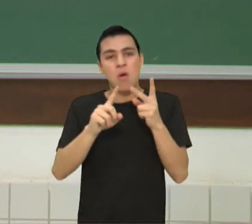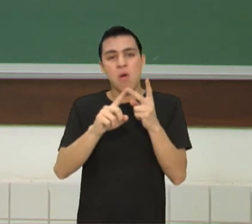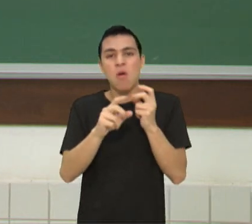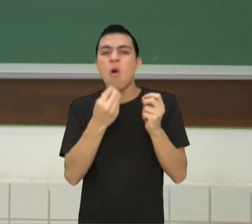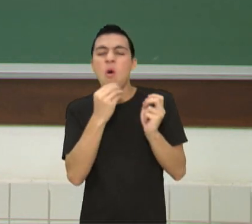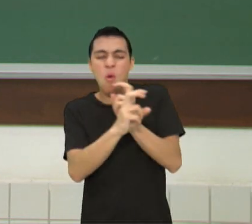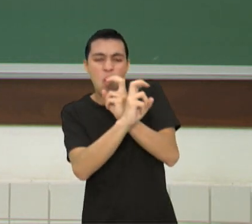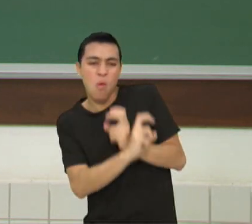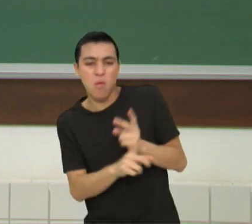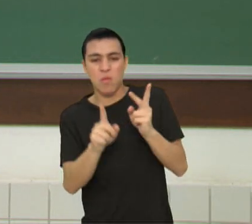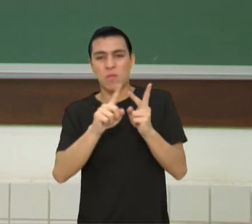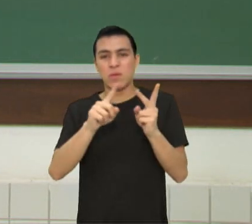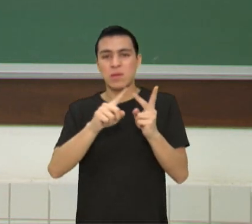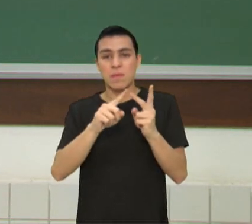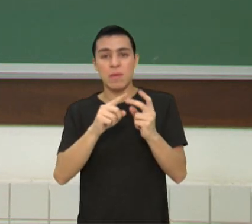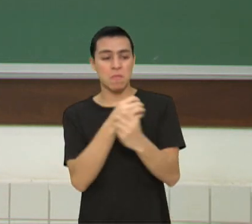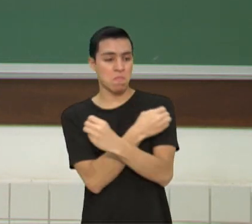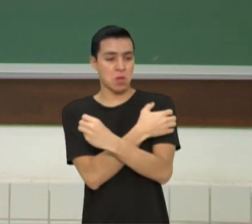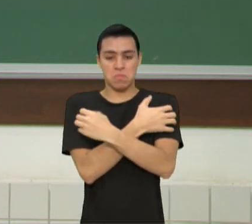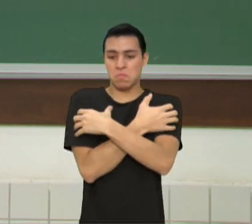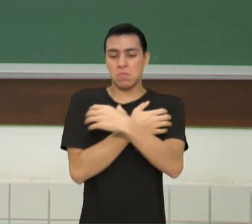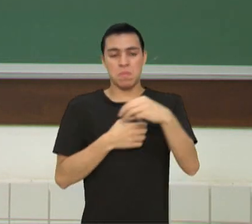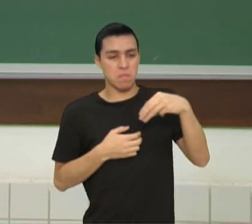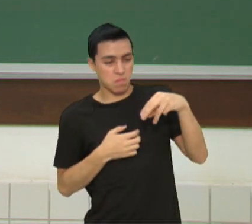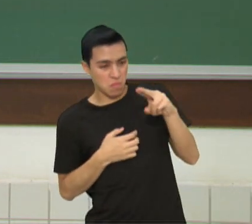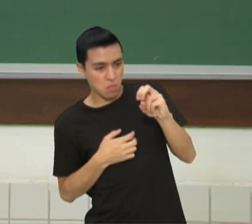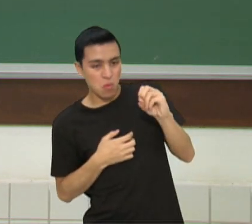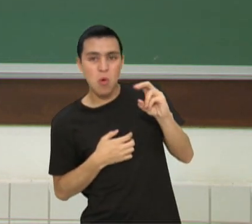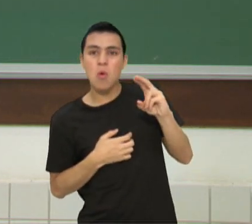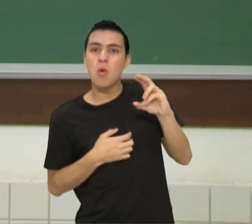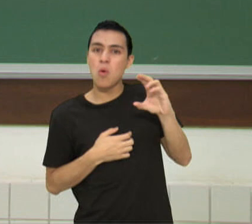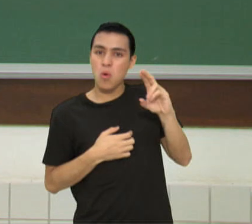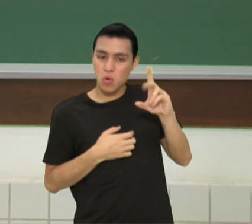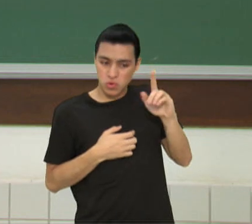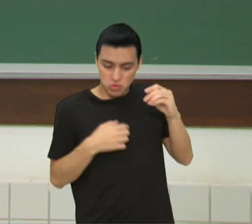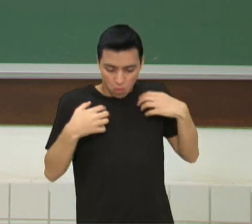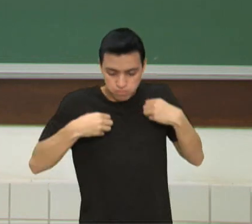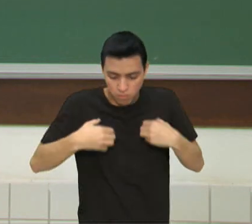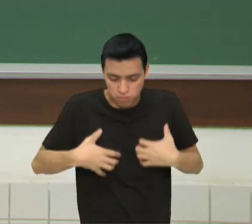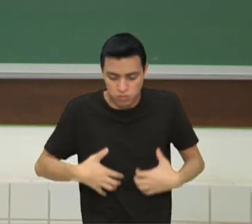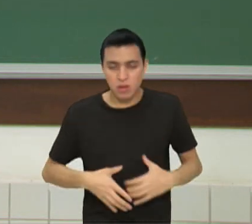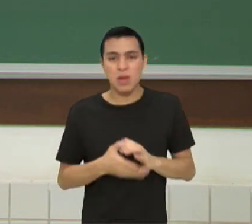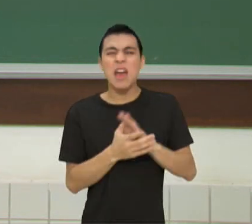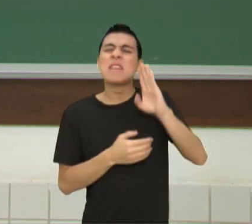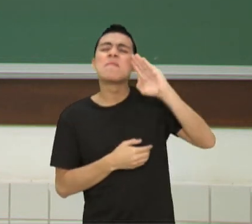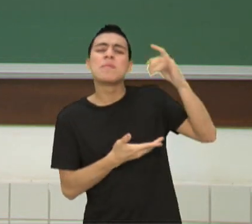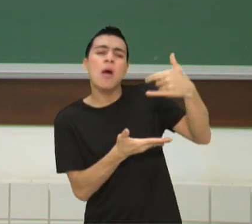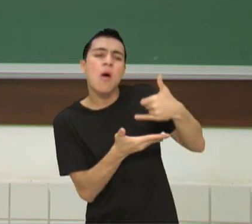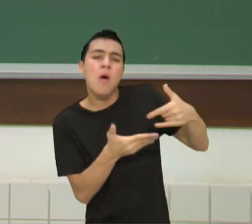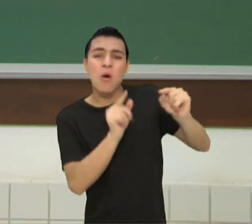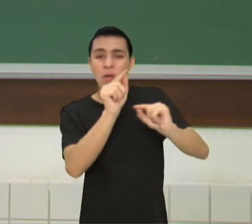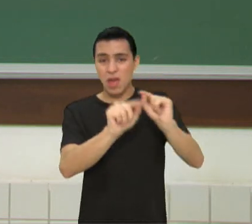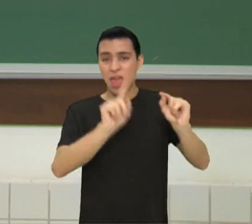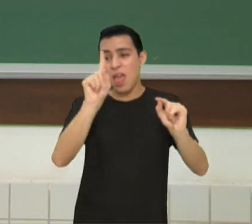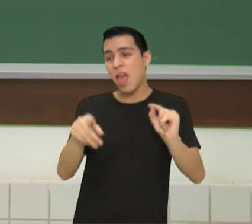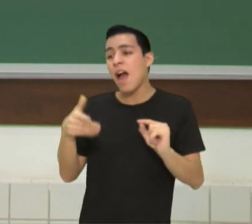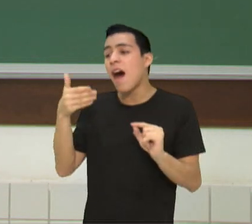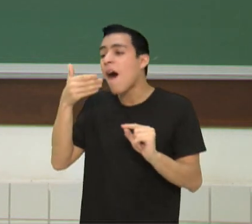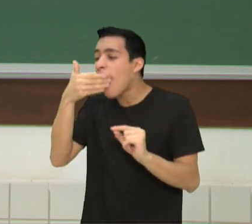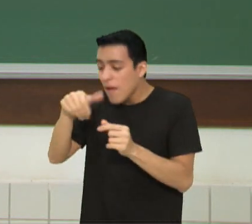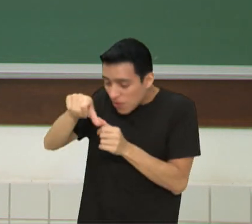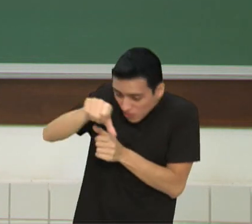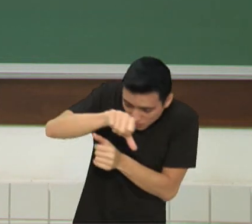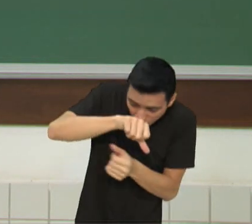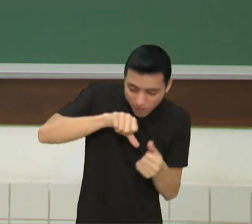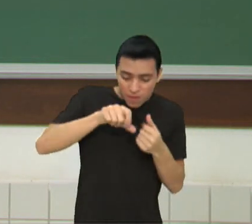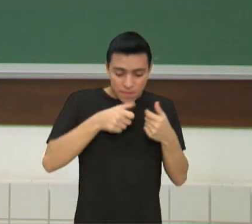corpo. Existem vários tipos de lipídio. O principal tipo de lipídio nosso vem da transformação de açúcares. Então quando